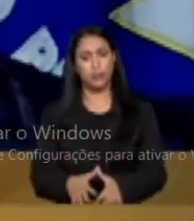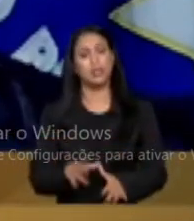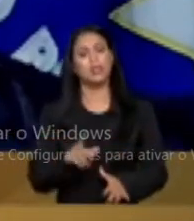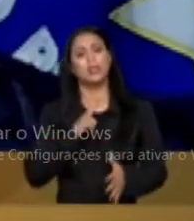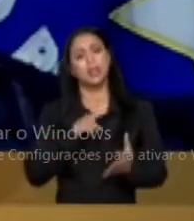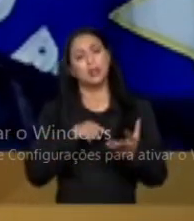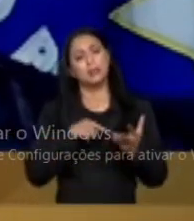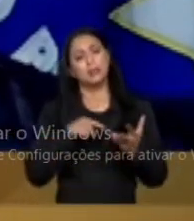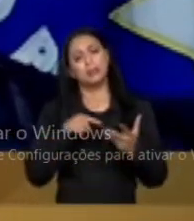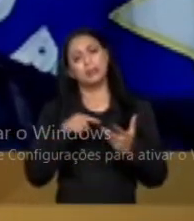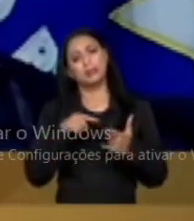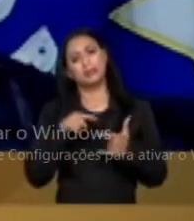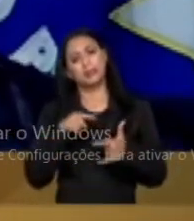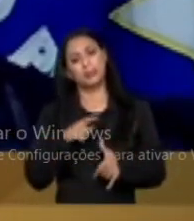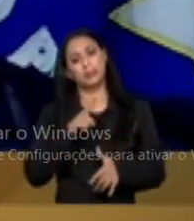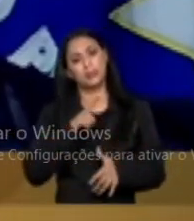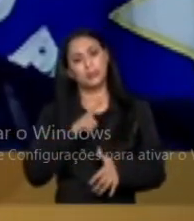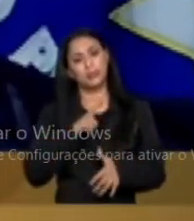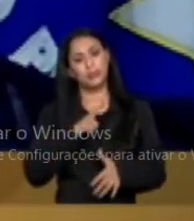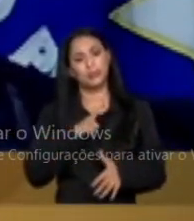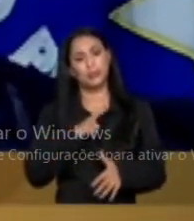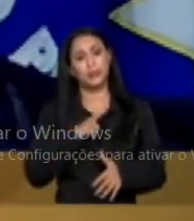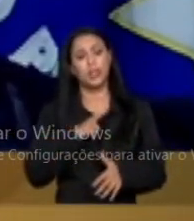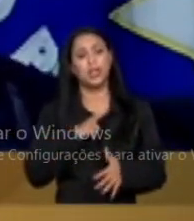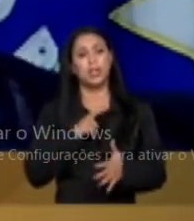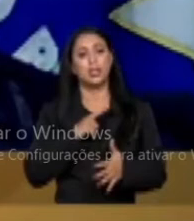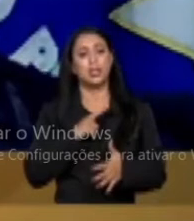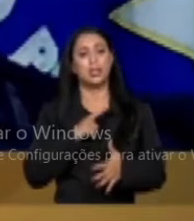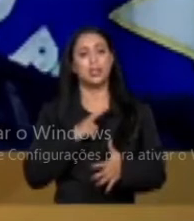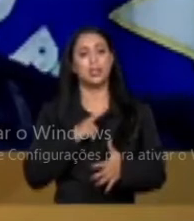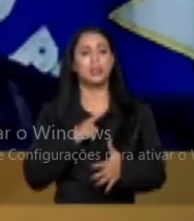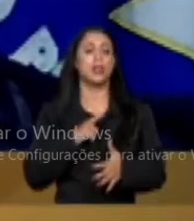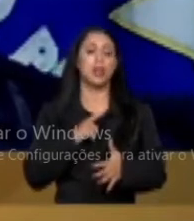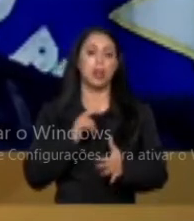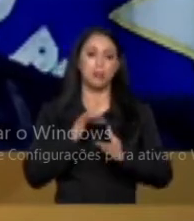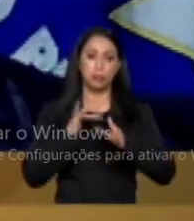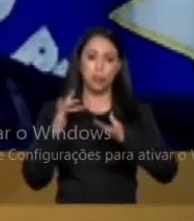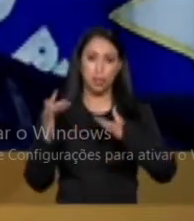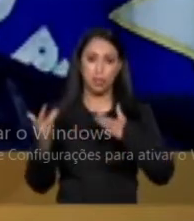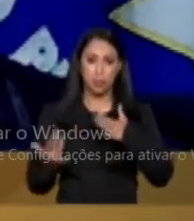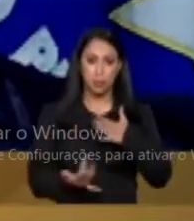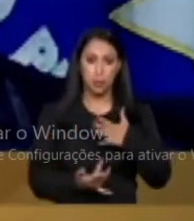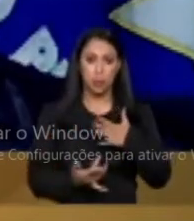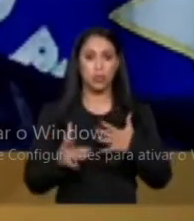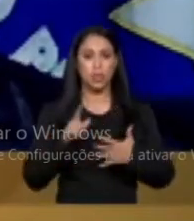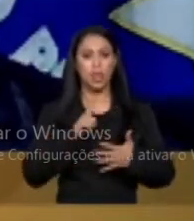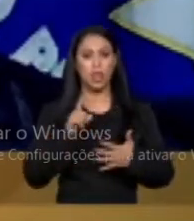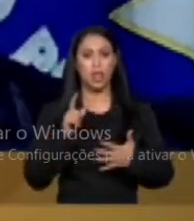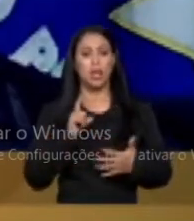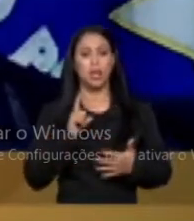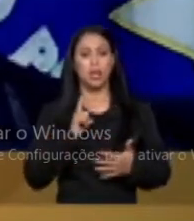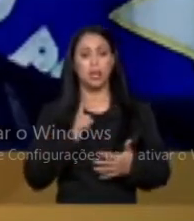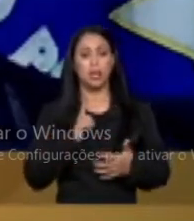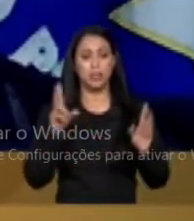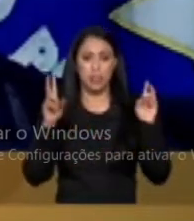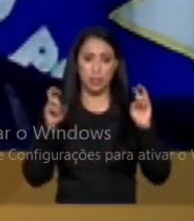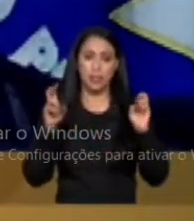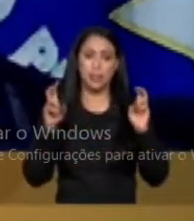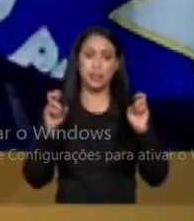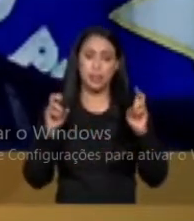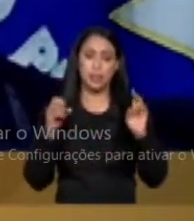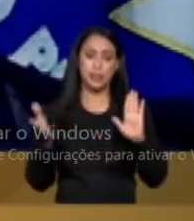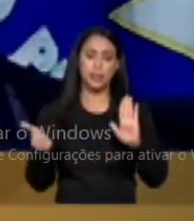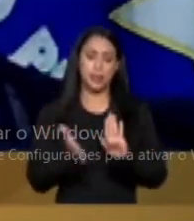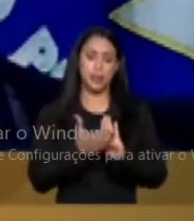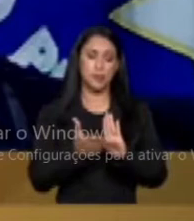inclusive contemporânea, das mídias sociais, no que toca a esse tema posto nesta sentada de